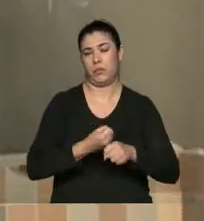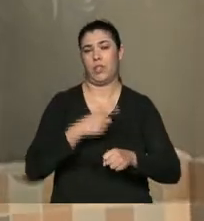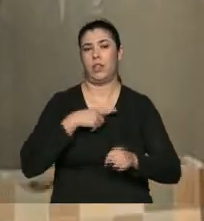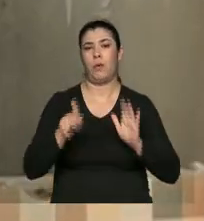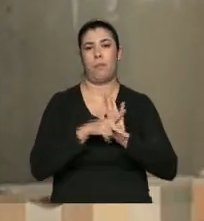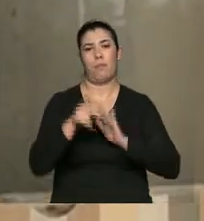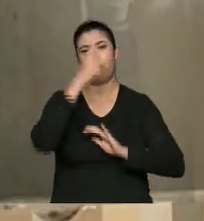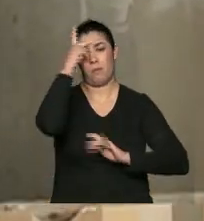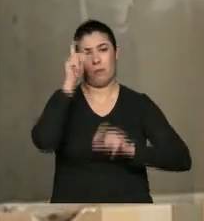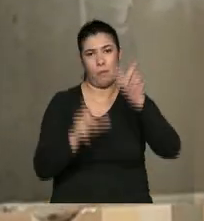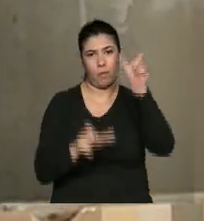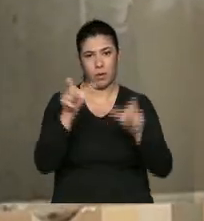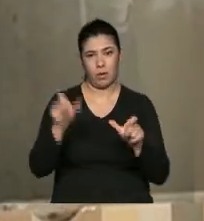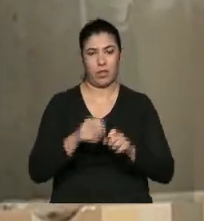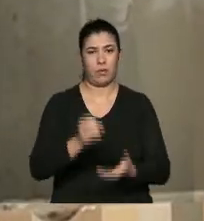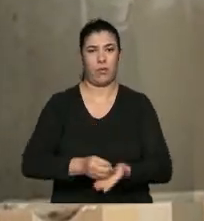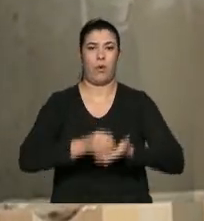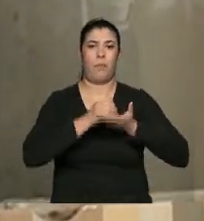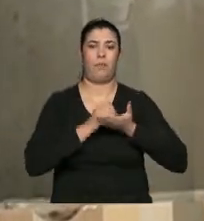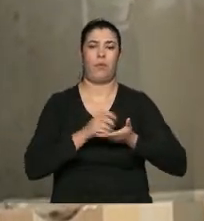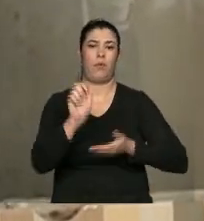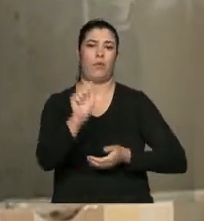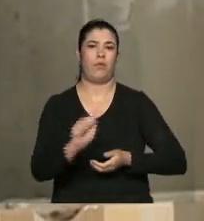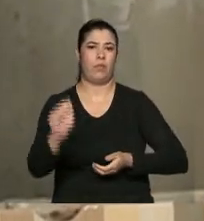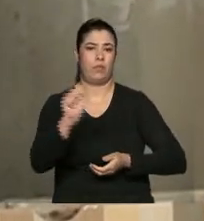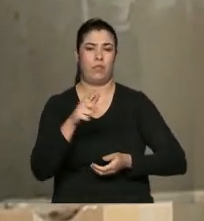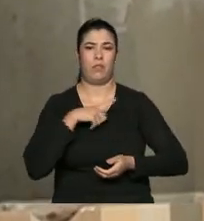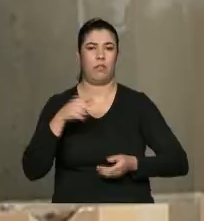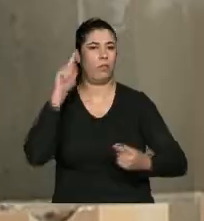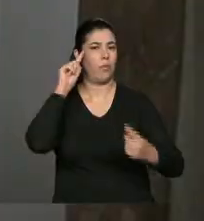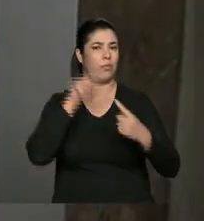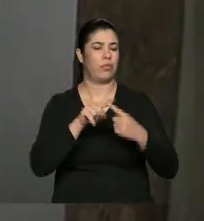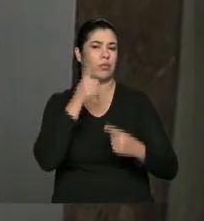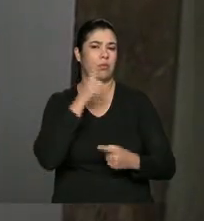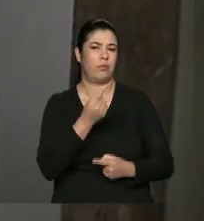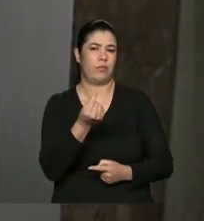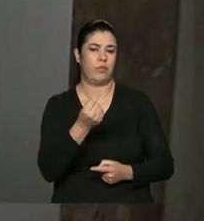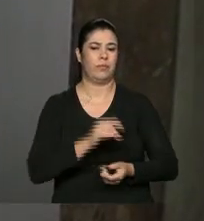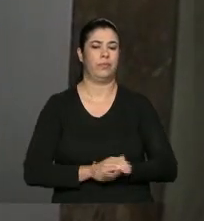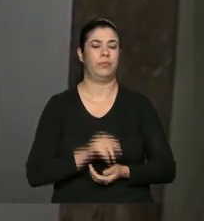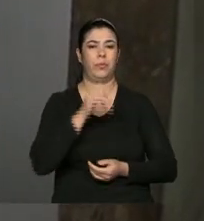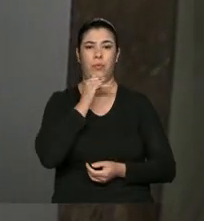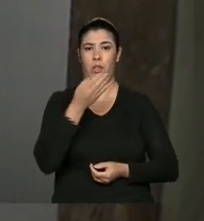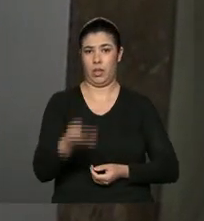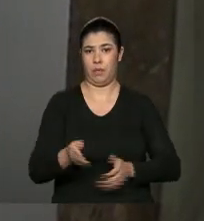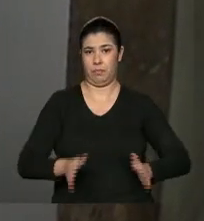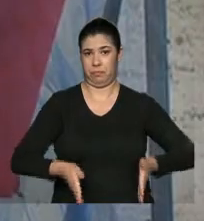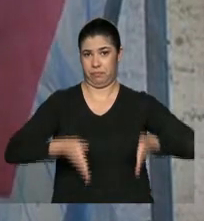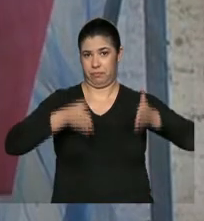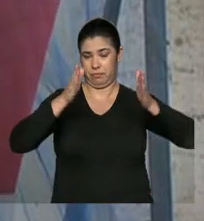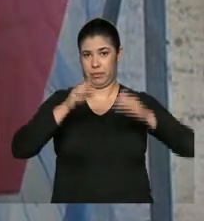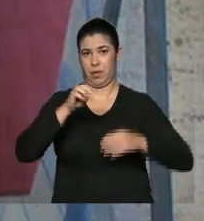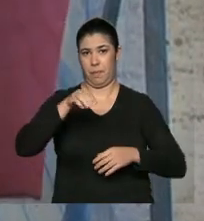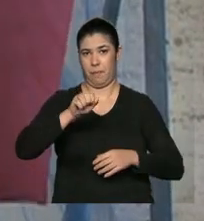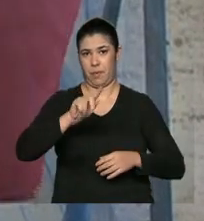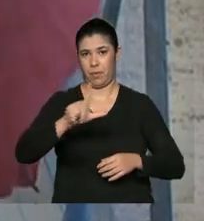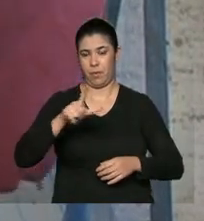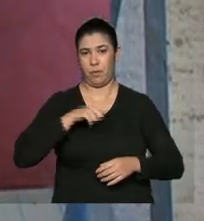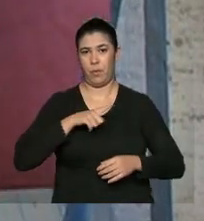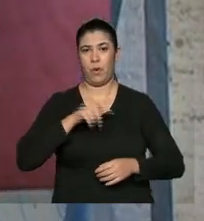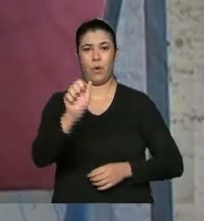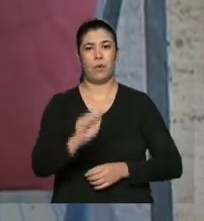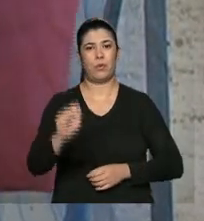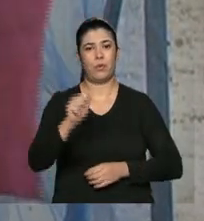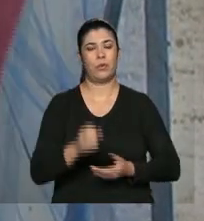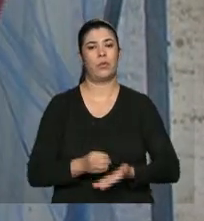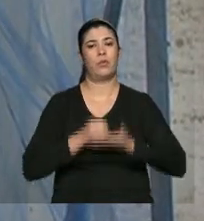próprios moradores, com o apoio de uma entidade sem fins lucrativos. No caso do edifício Manuel Congo, a entidade de apoio é